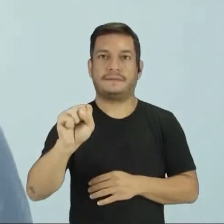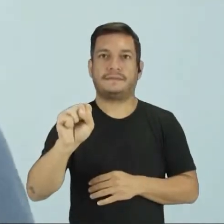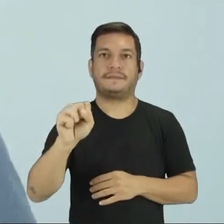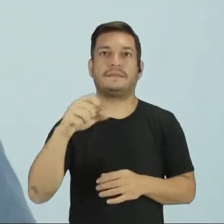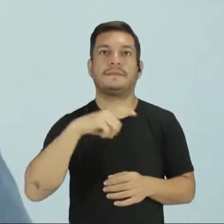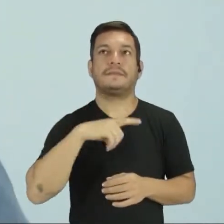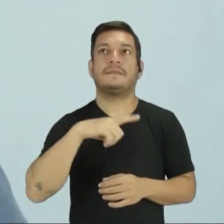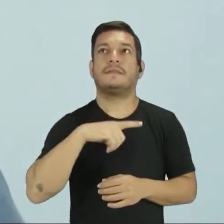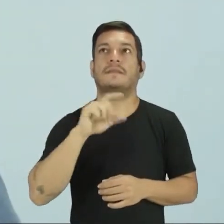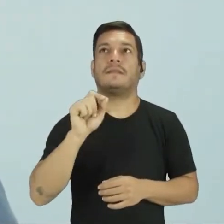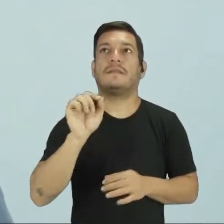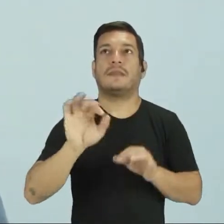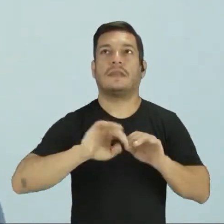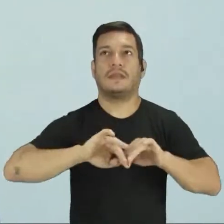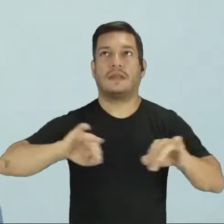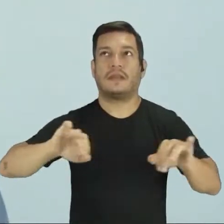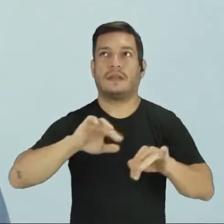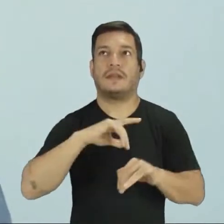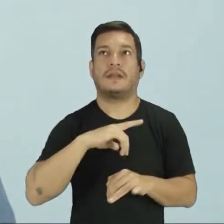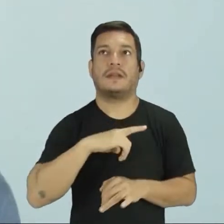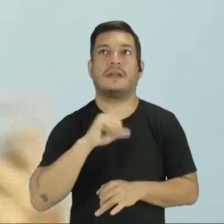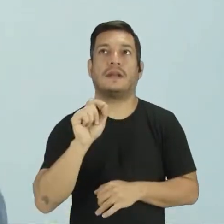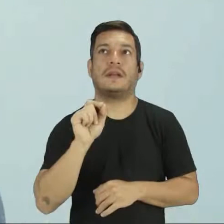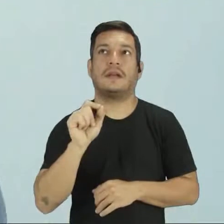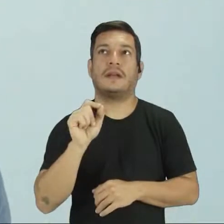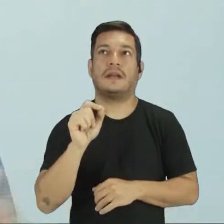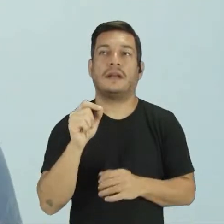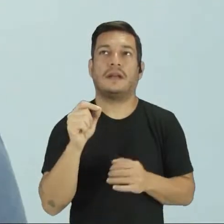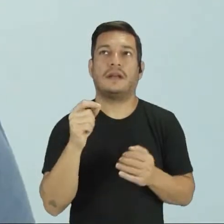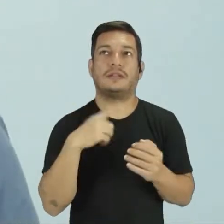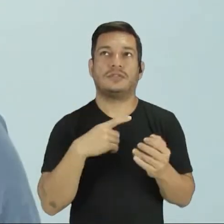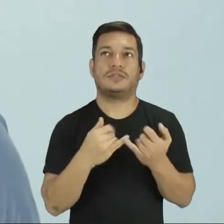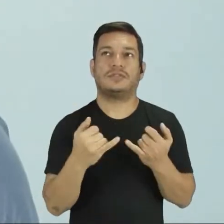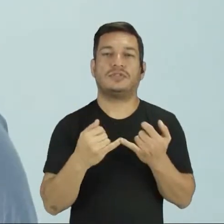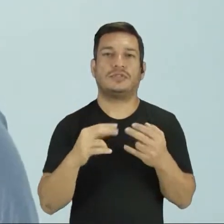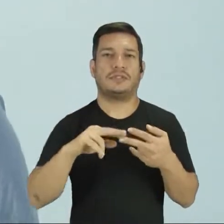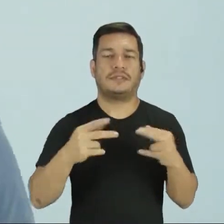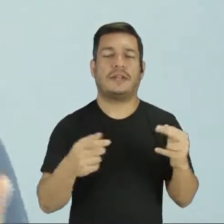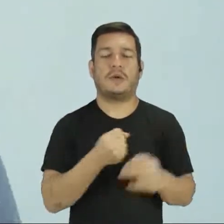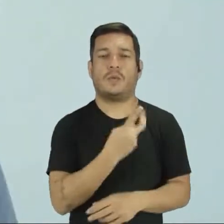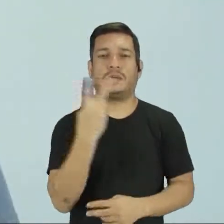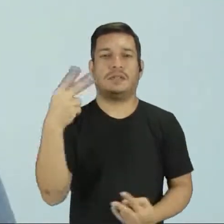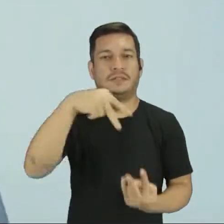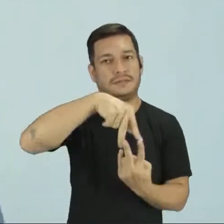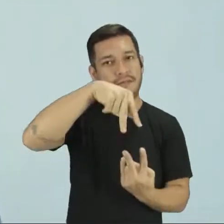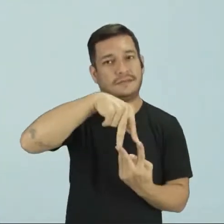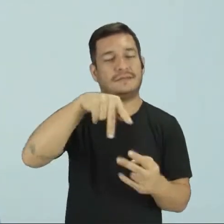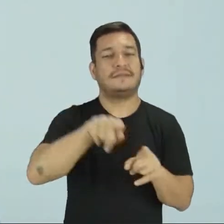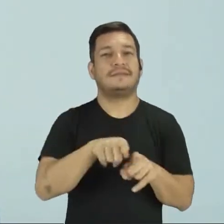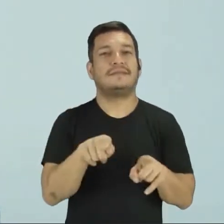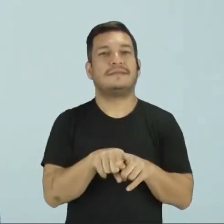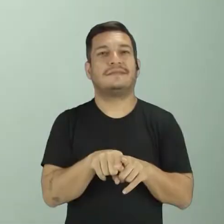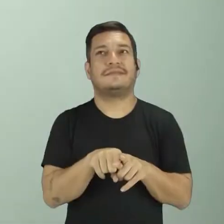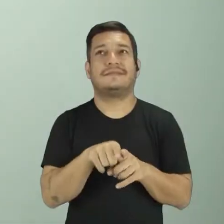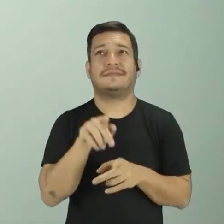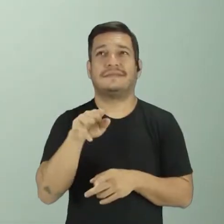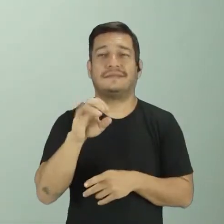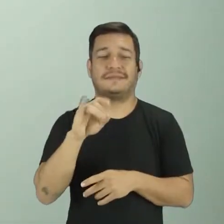é uma divisão que dá origem a células iguais, com a mesma quantidade de cromossomo, e a meiose é uma